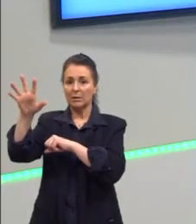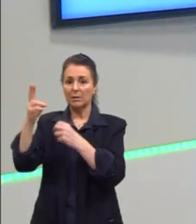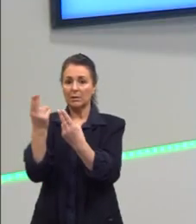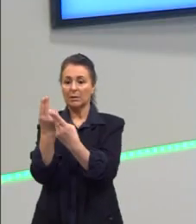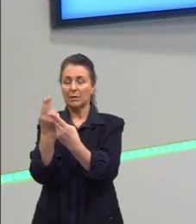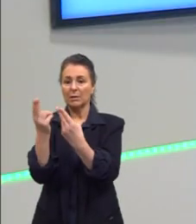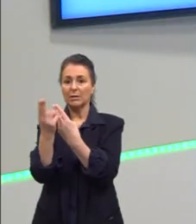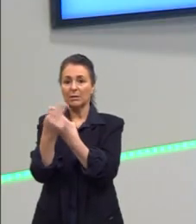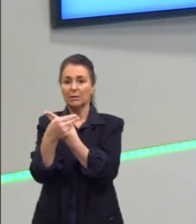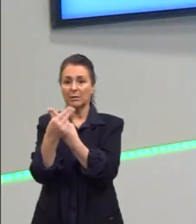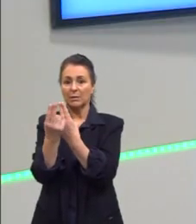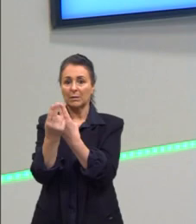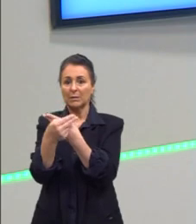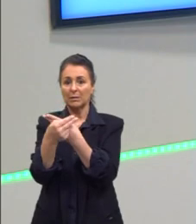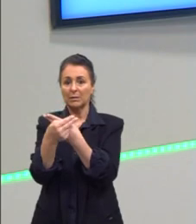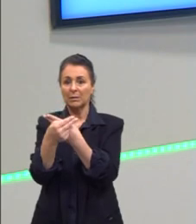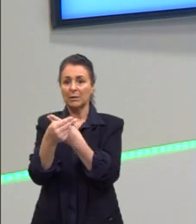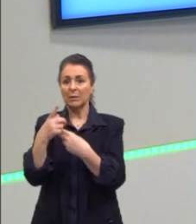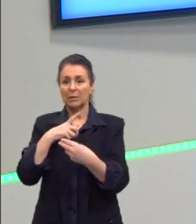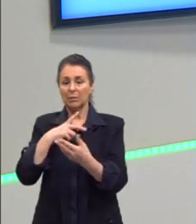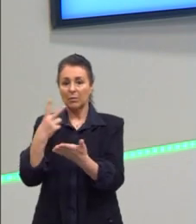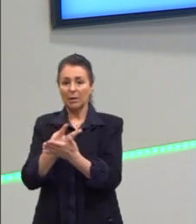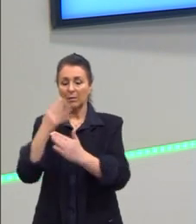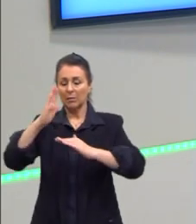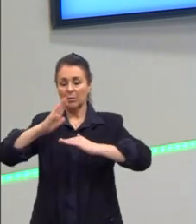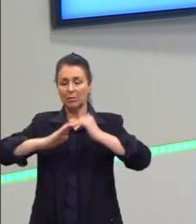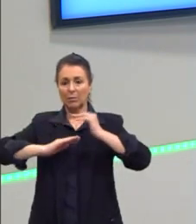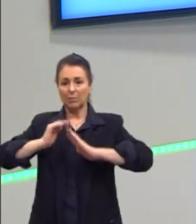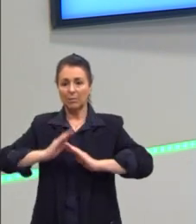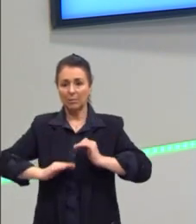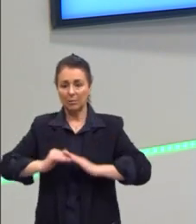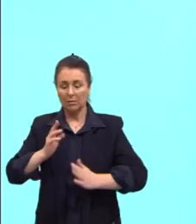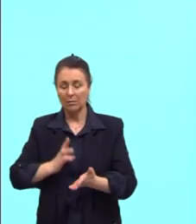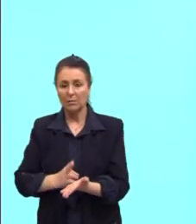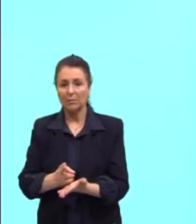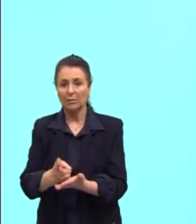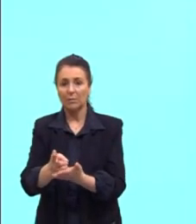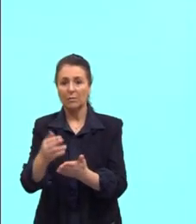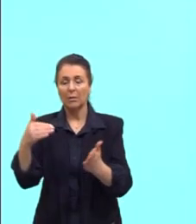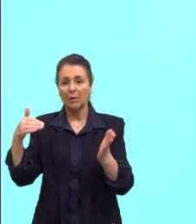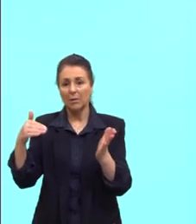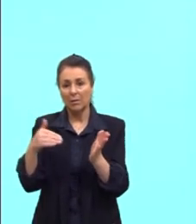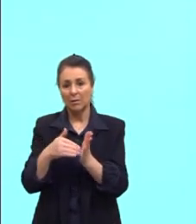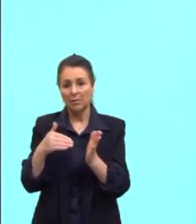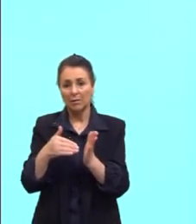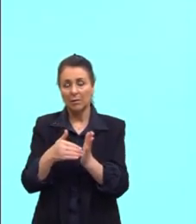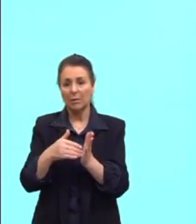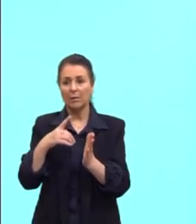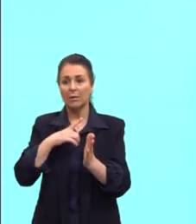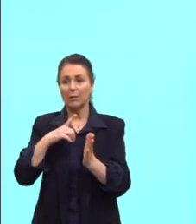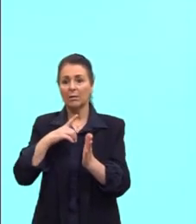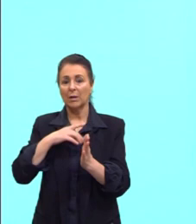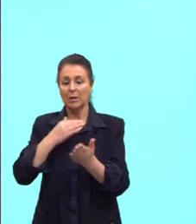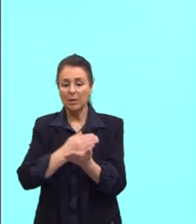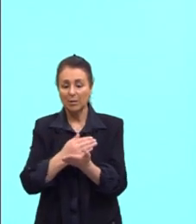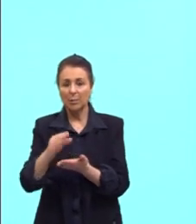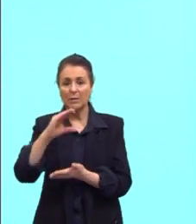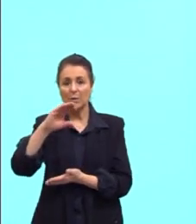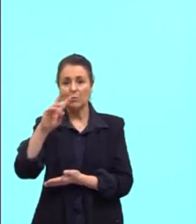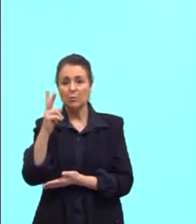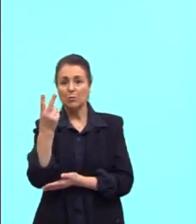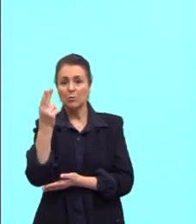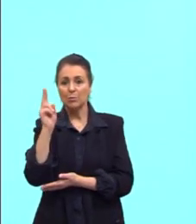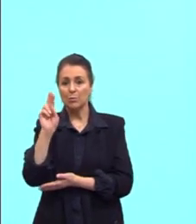desses elementos que acaba tendo ó um decaimento continuar até formar o chumbo neste